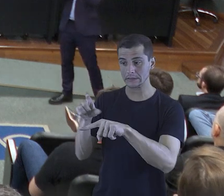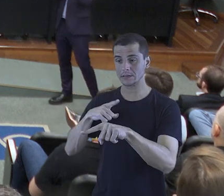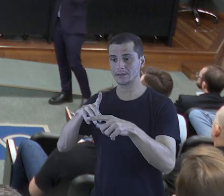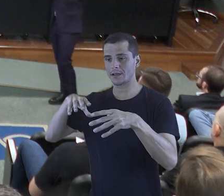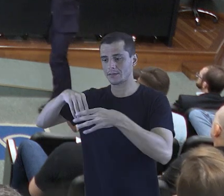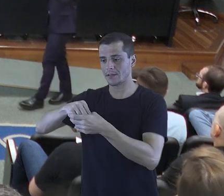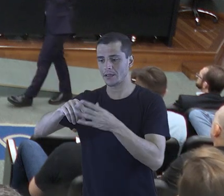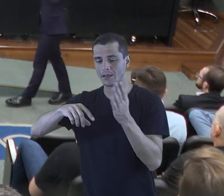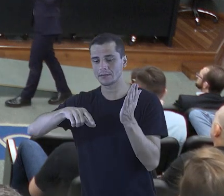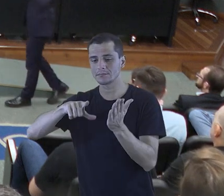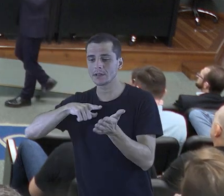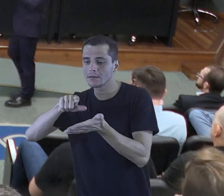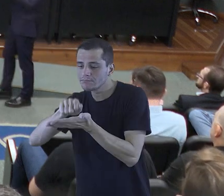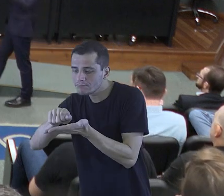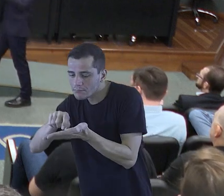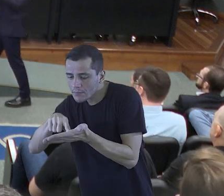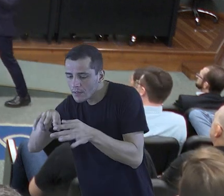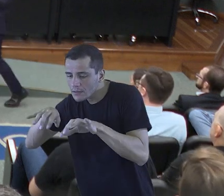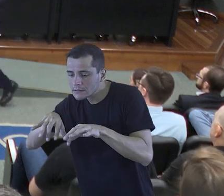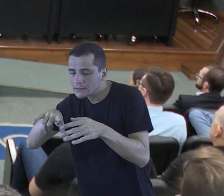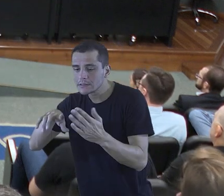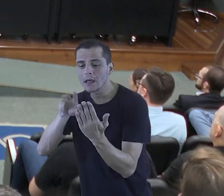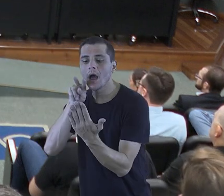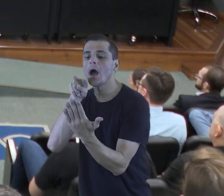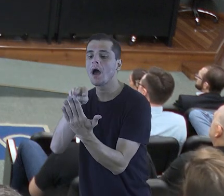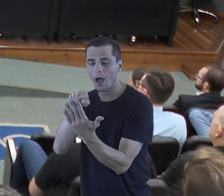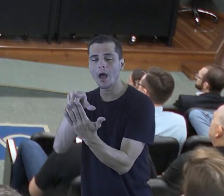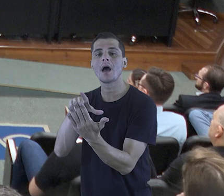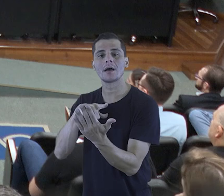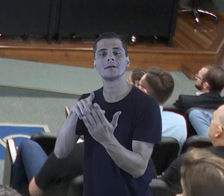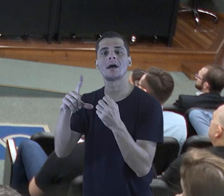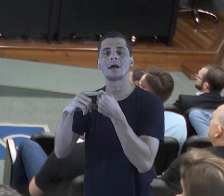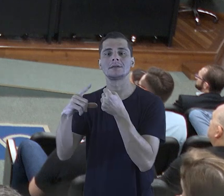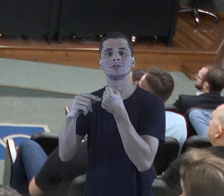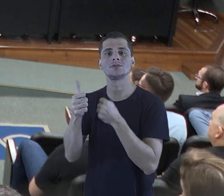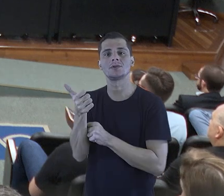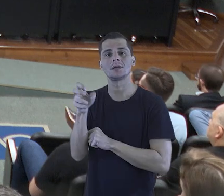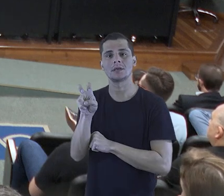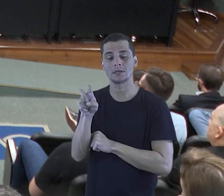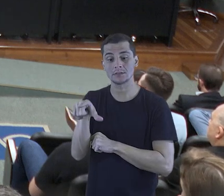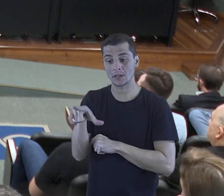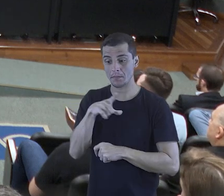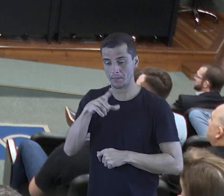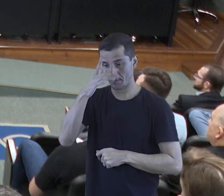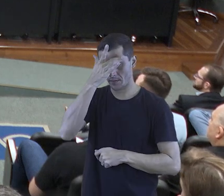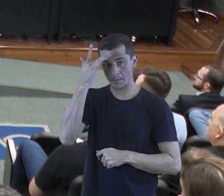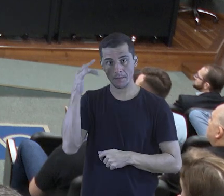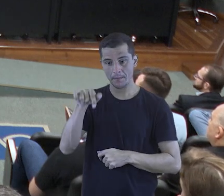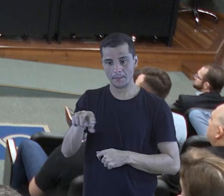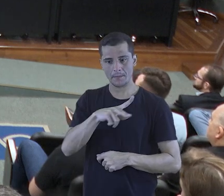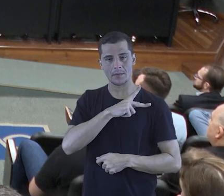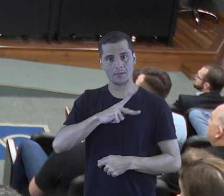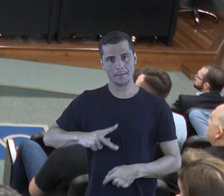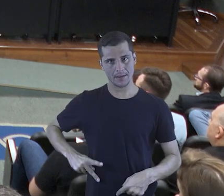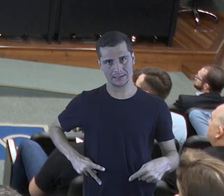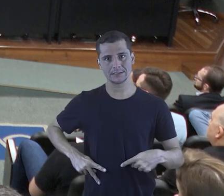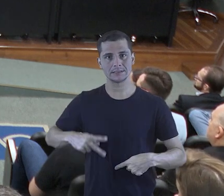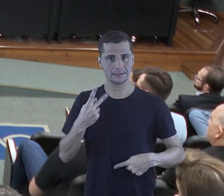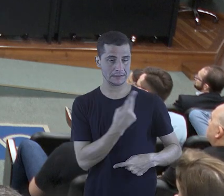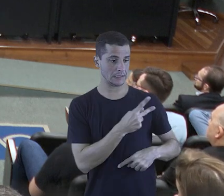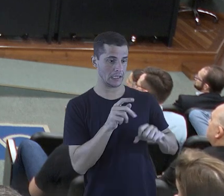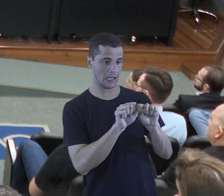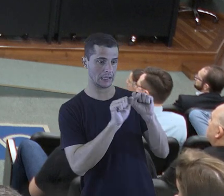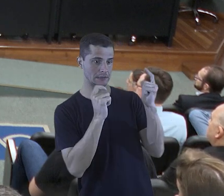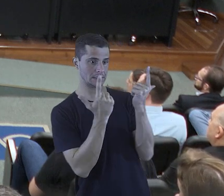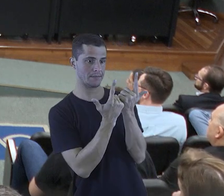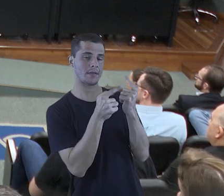dados é a pessoa física? Ah, está lá no artigo 5º, está escrito que o controlador é pessoa física ou jurídica. Sim,